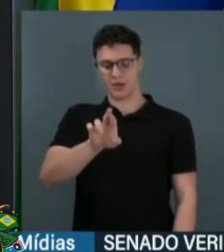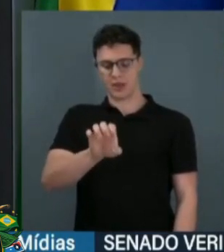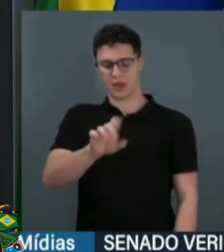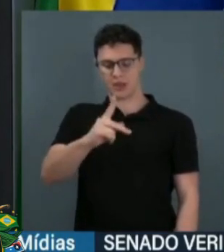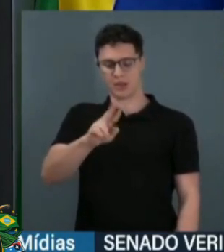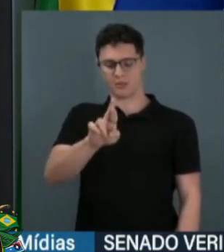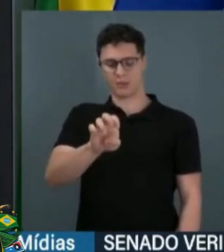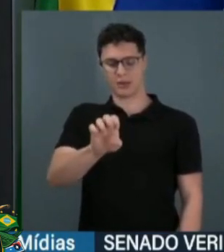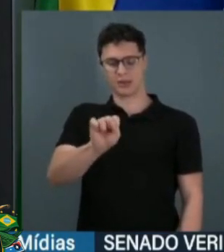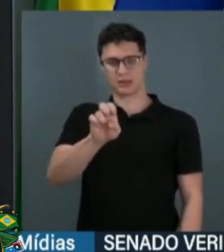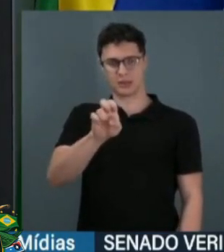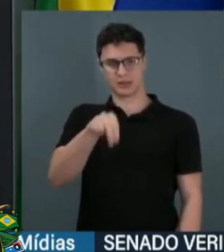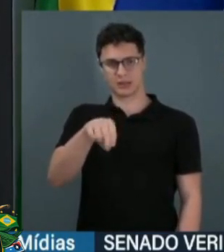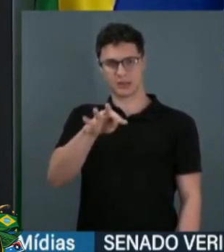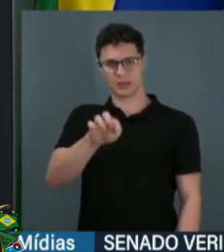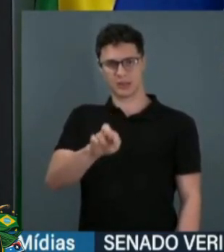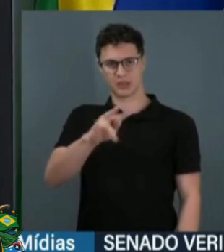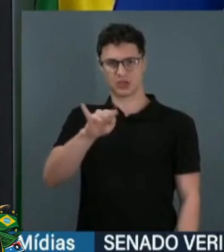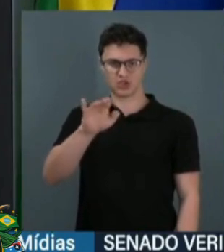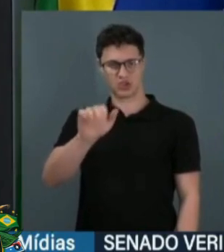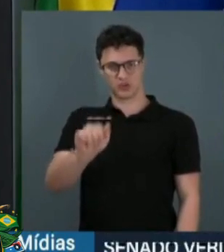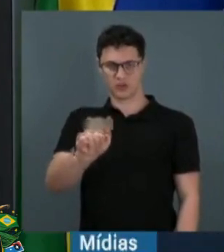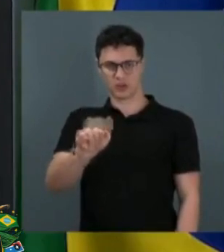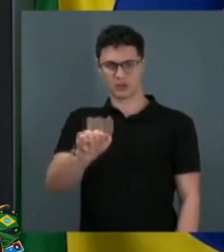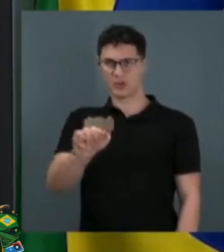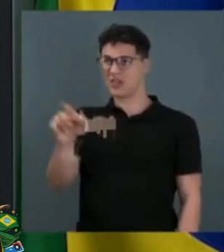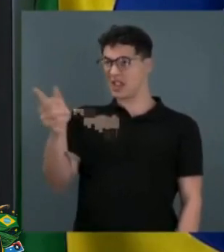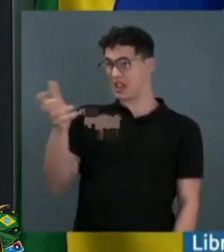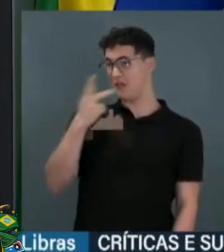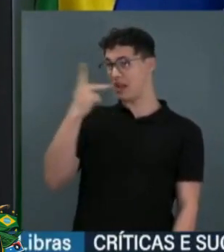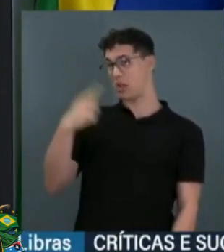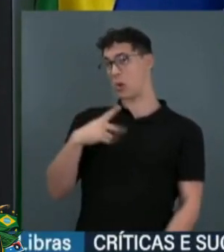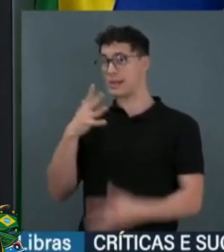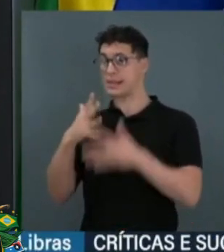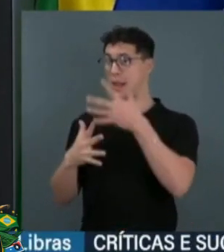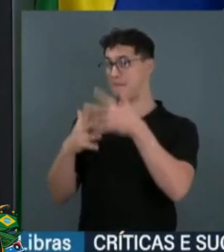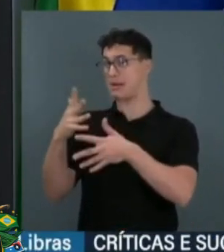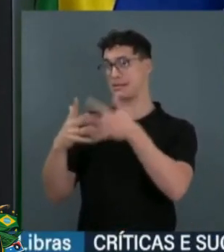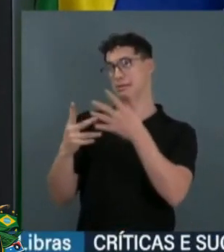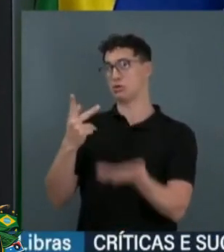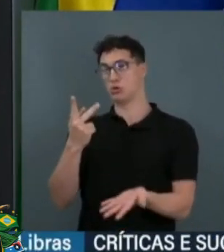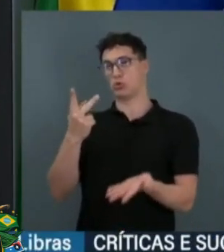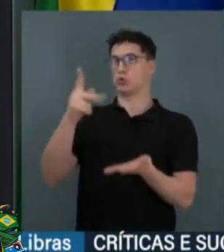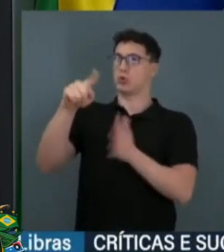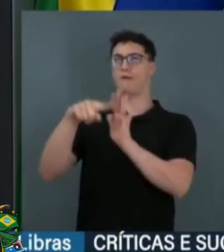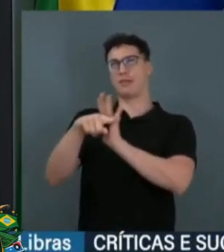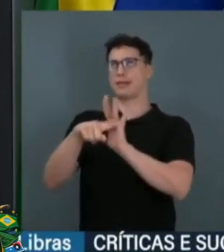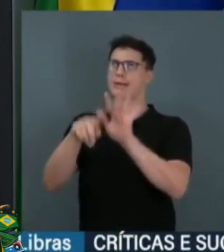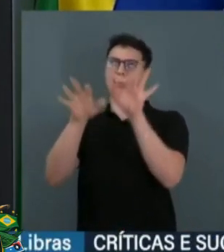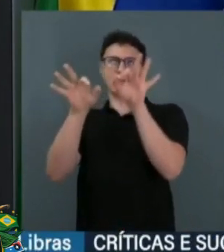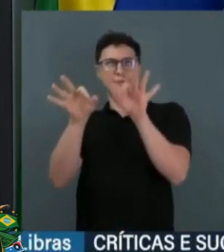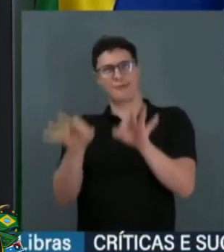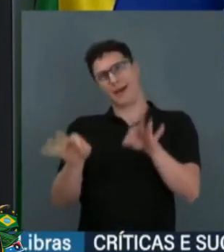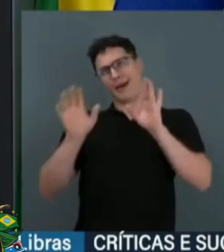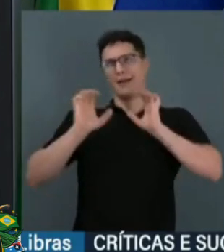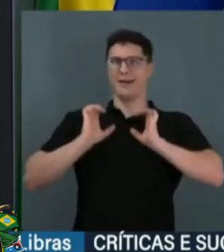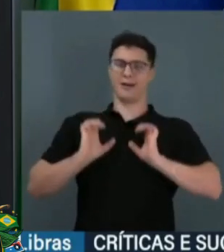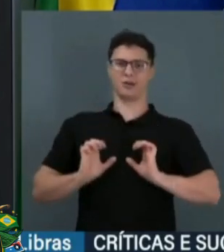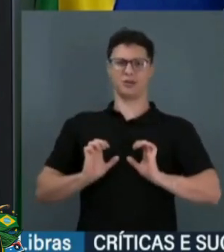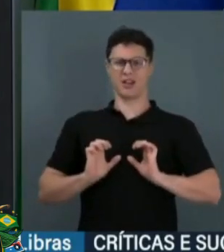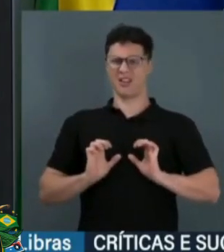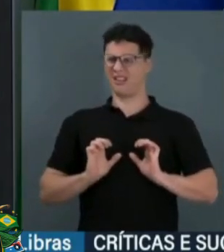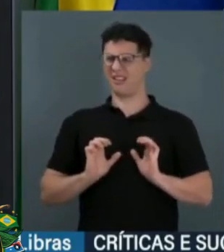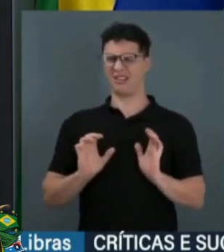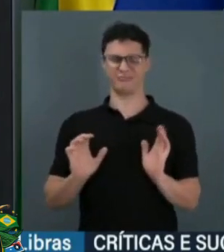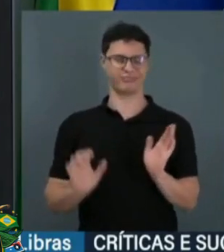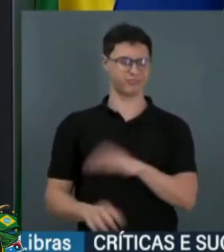querer dizer que eu estava interferindo na sua investigação, que é corretíssima, ética, para não dizer ao